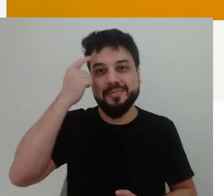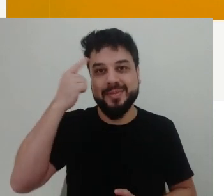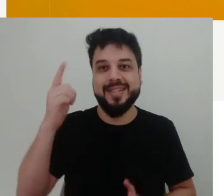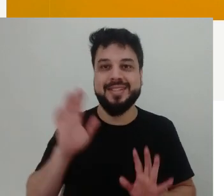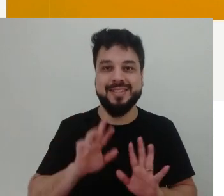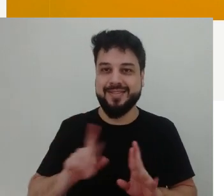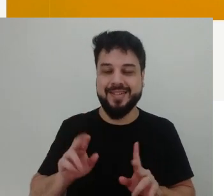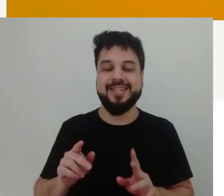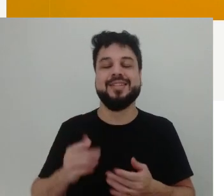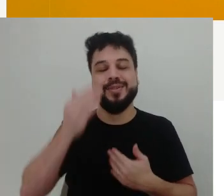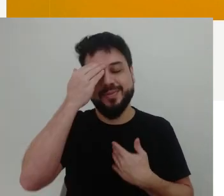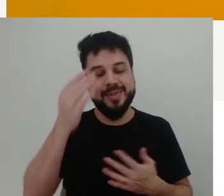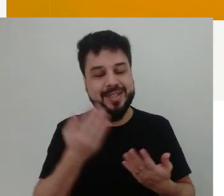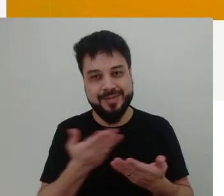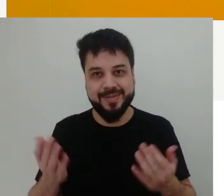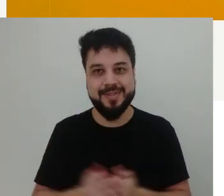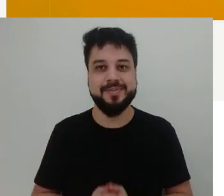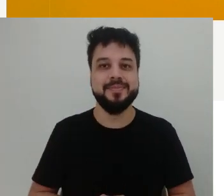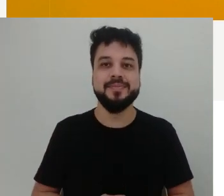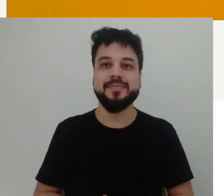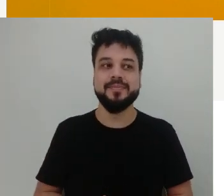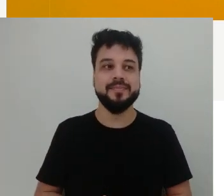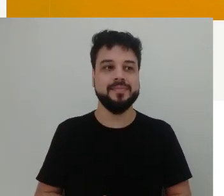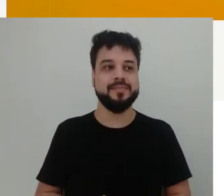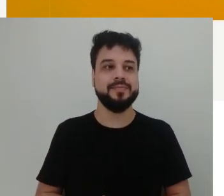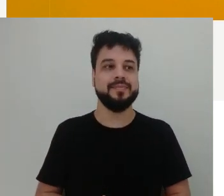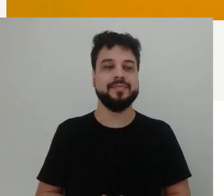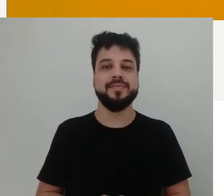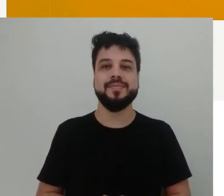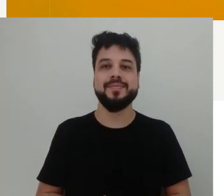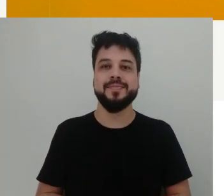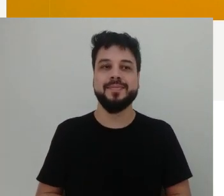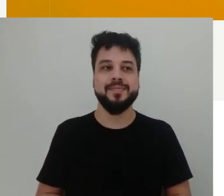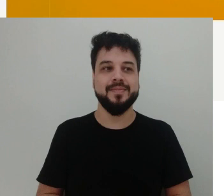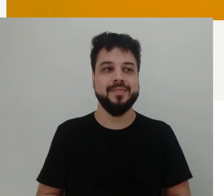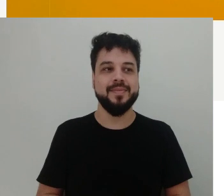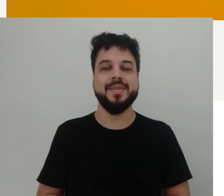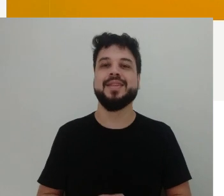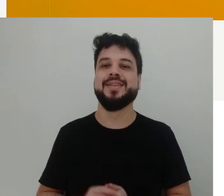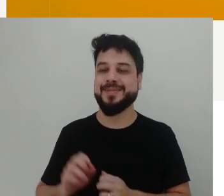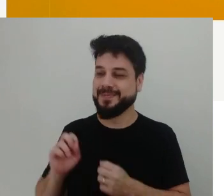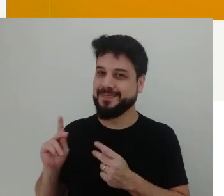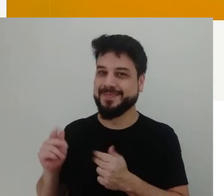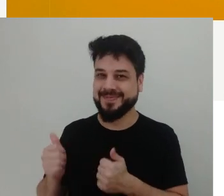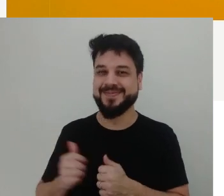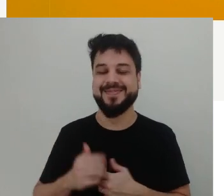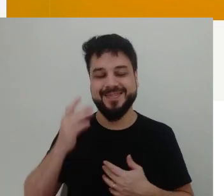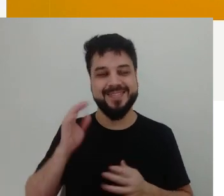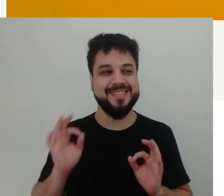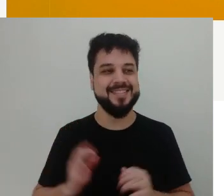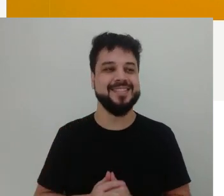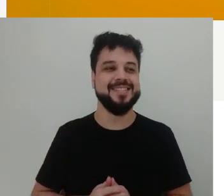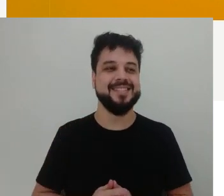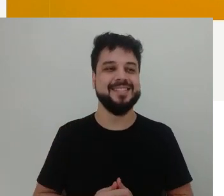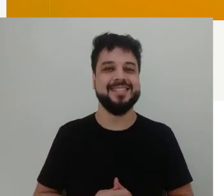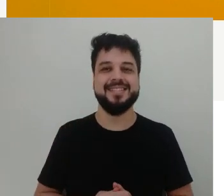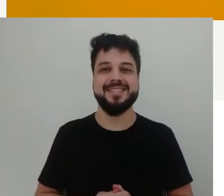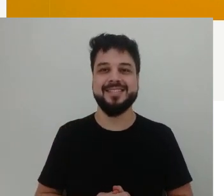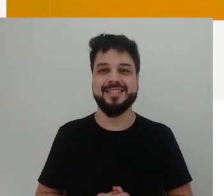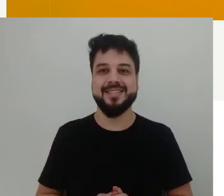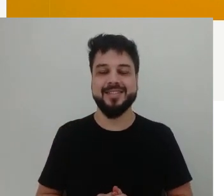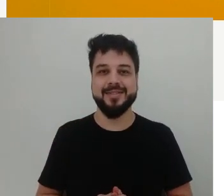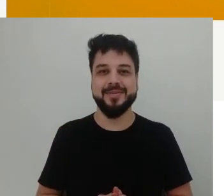quero ficar em contato com vocês. Quero ouvir a próxima mesa da